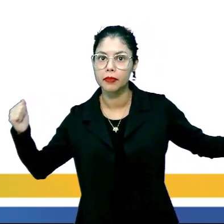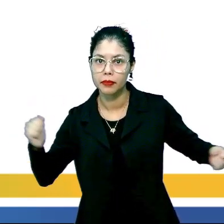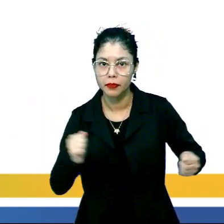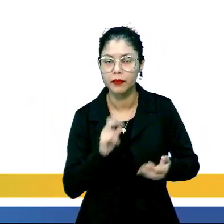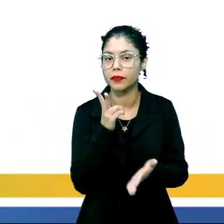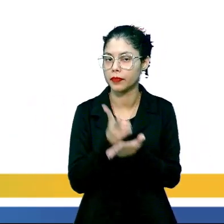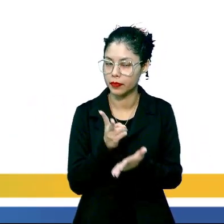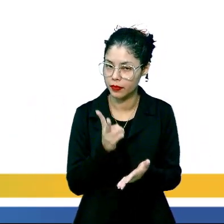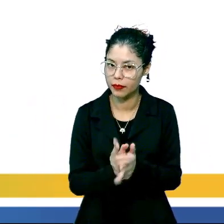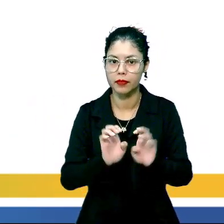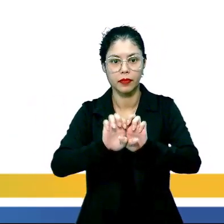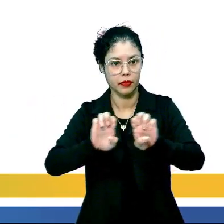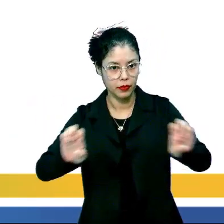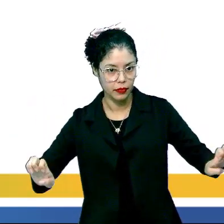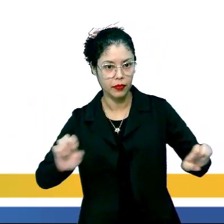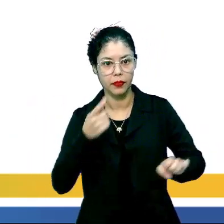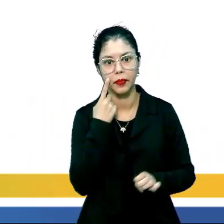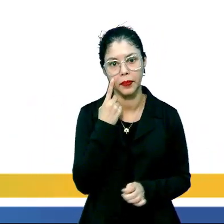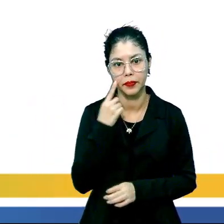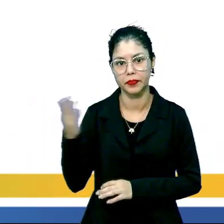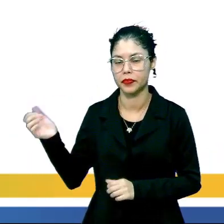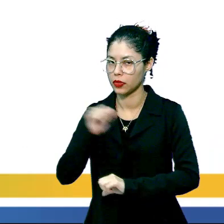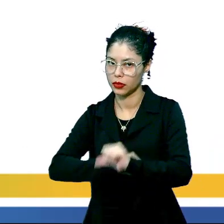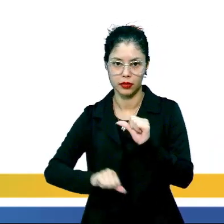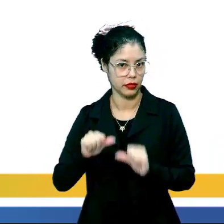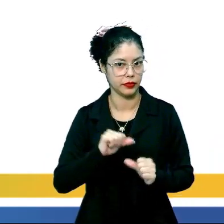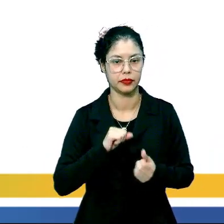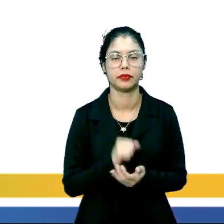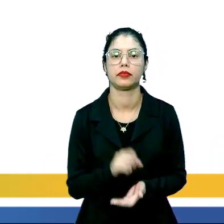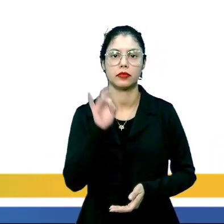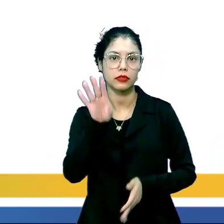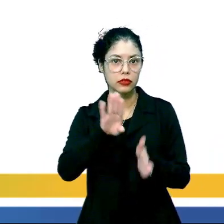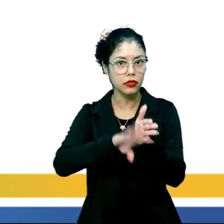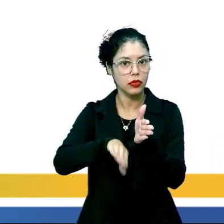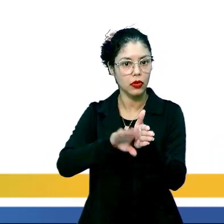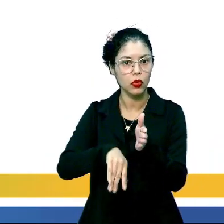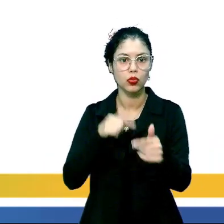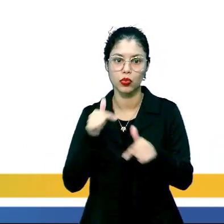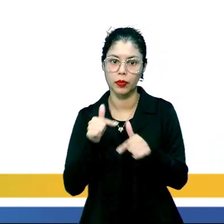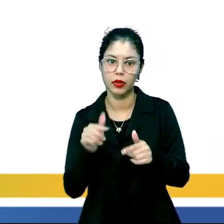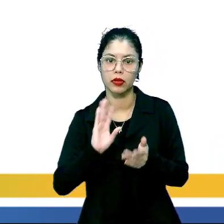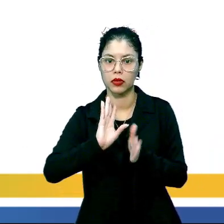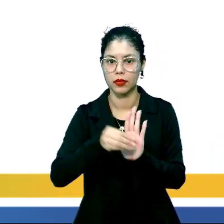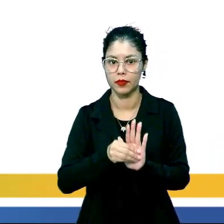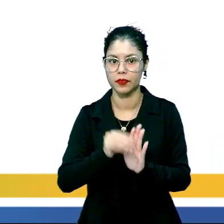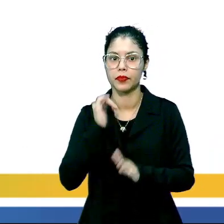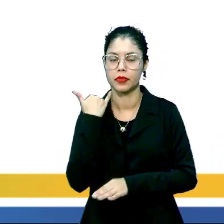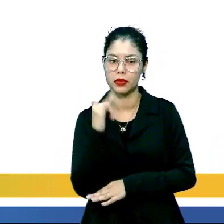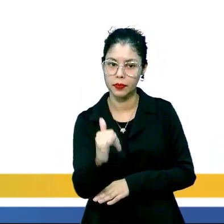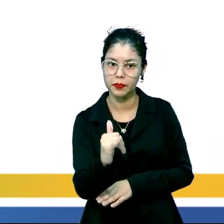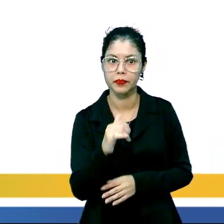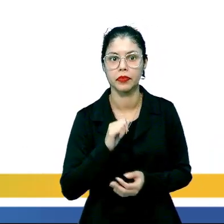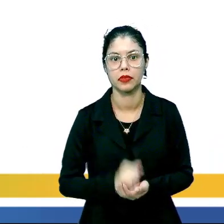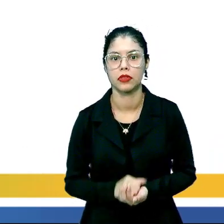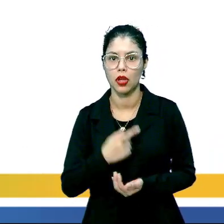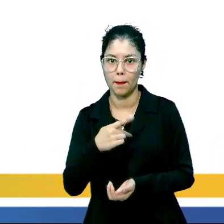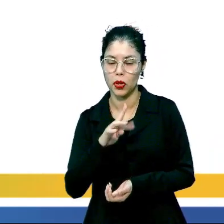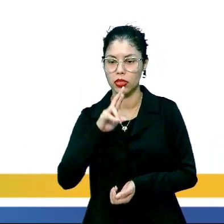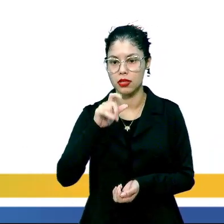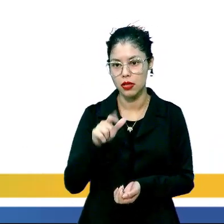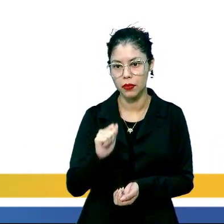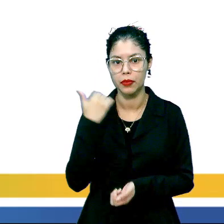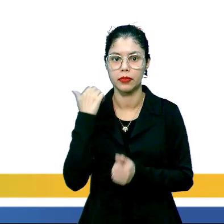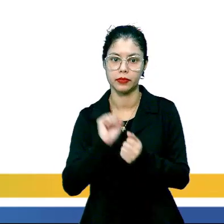a mesma equação, pessoal. Olha lá, não mudou. Nós só tiramos o trabalho e colocamos energia